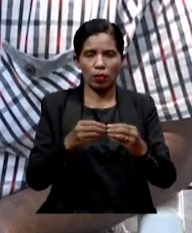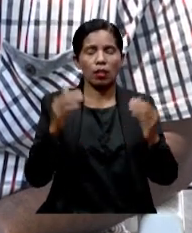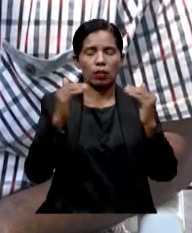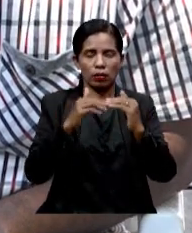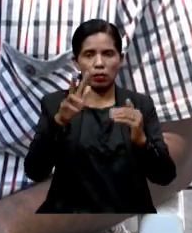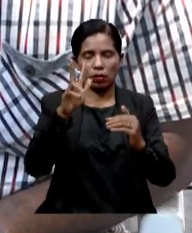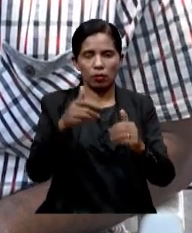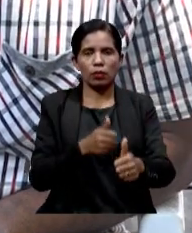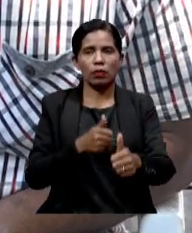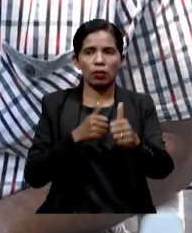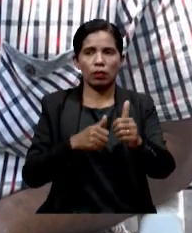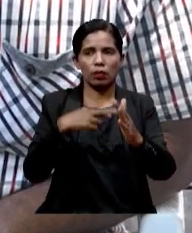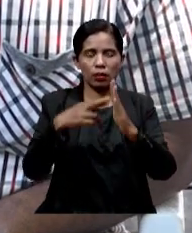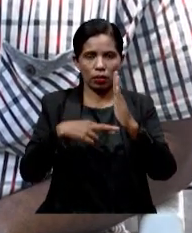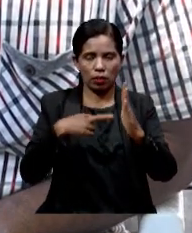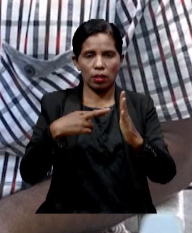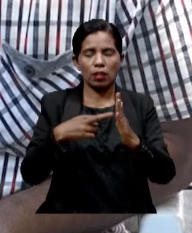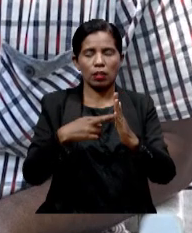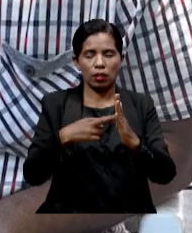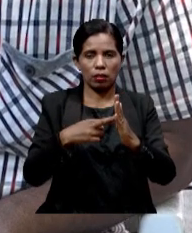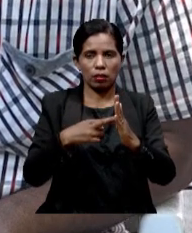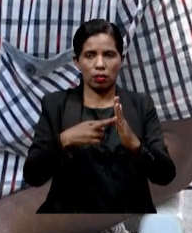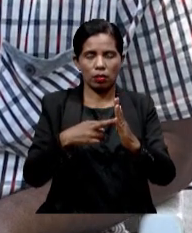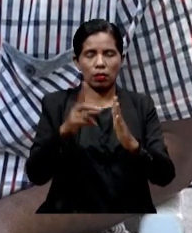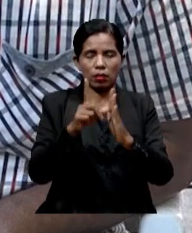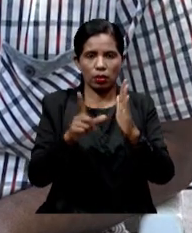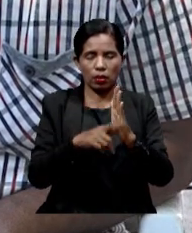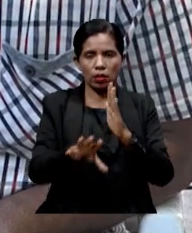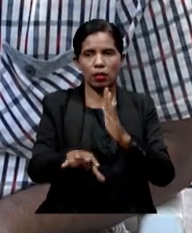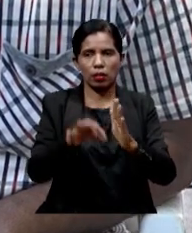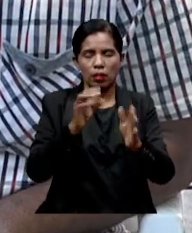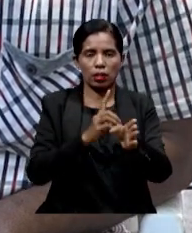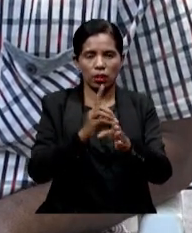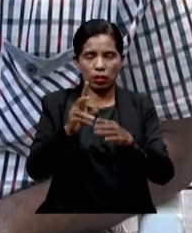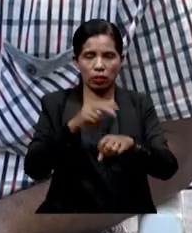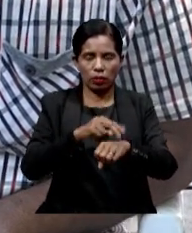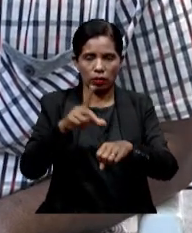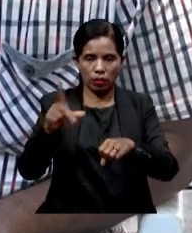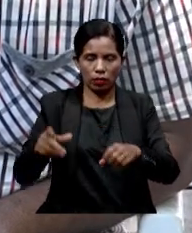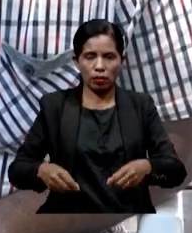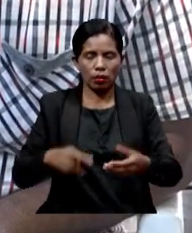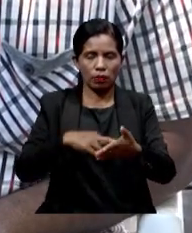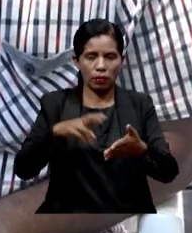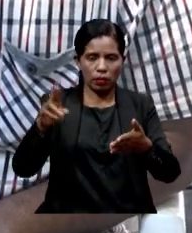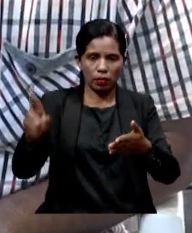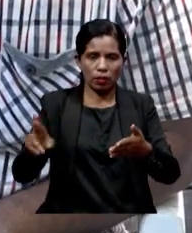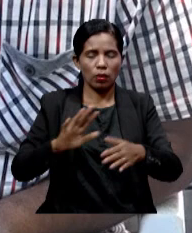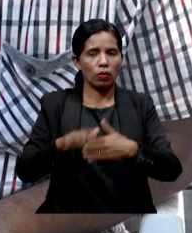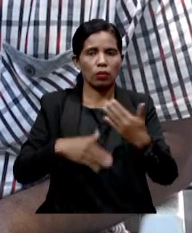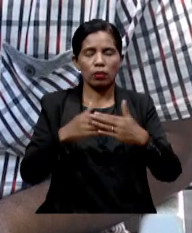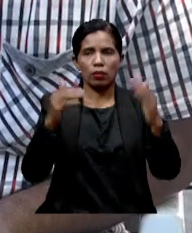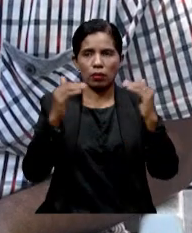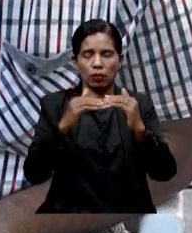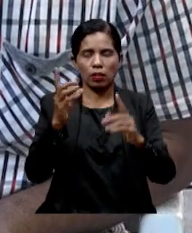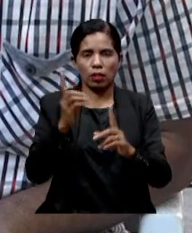halau baseia para regimento Congresso Nian, Nebe retan uluk apreciação, usi dirsa nacional, no retan aprovação por maioria congressista, e